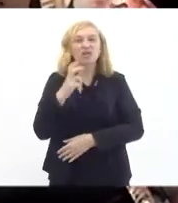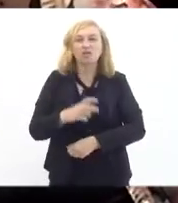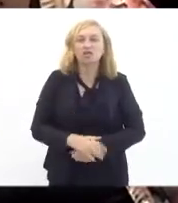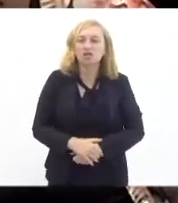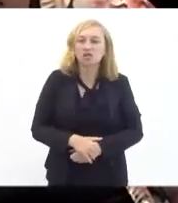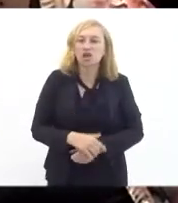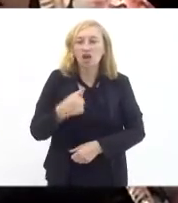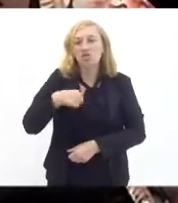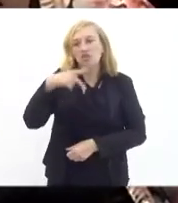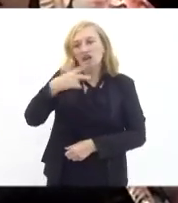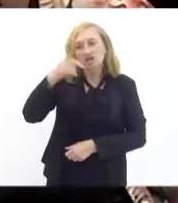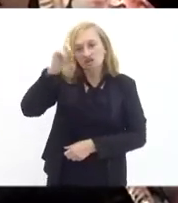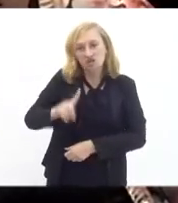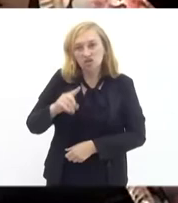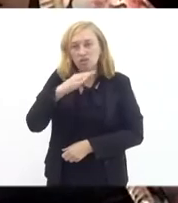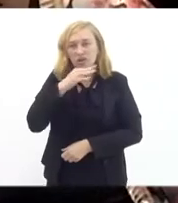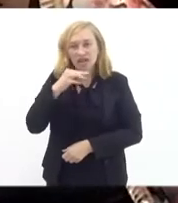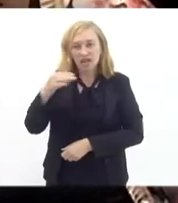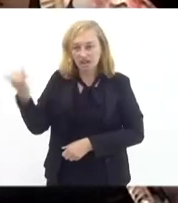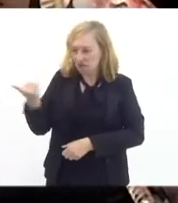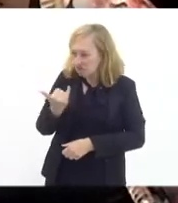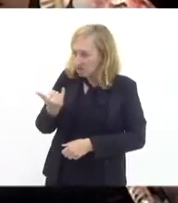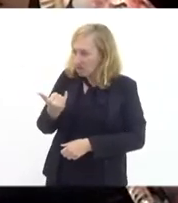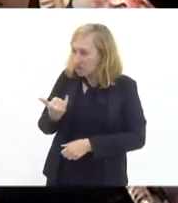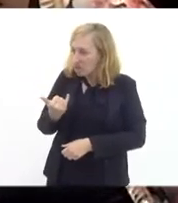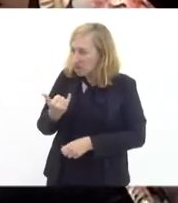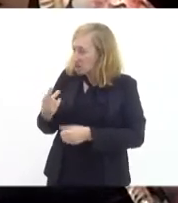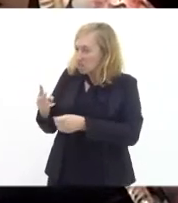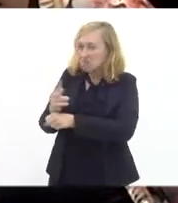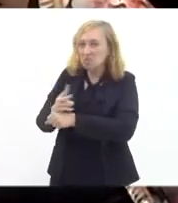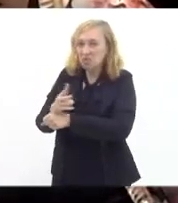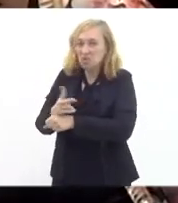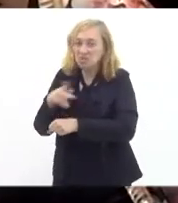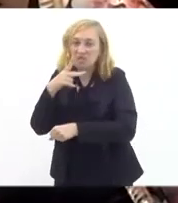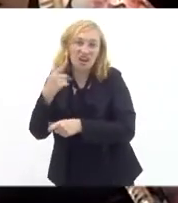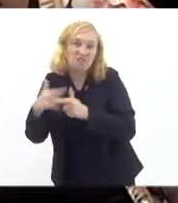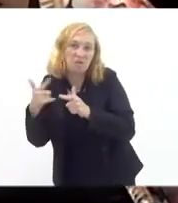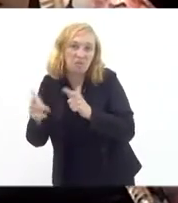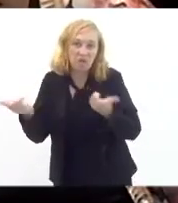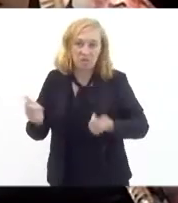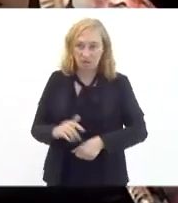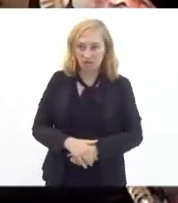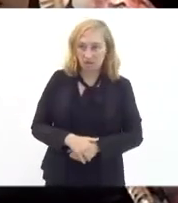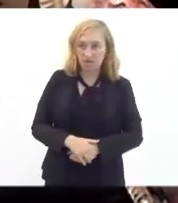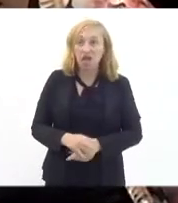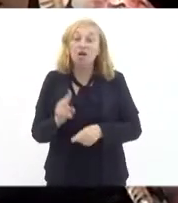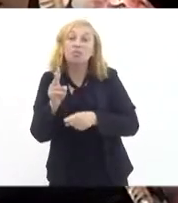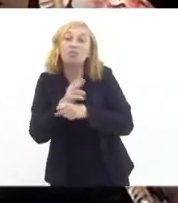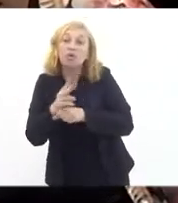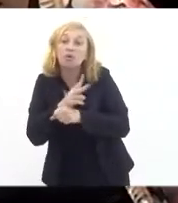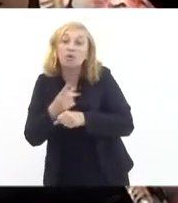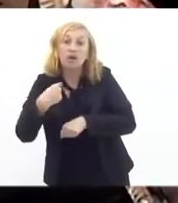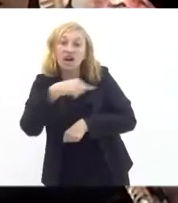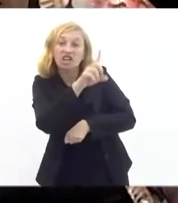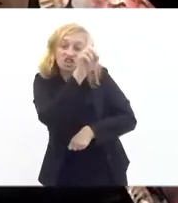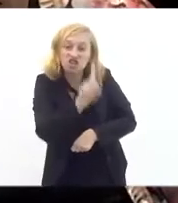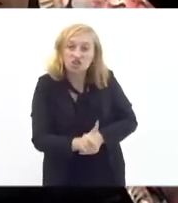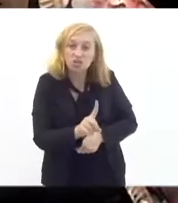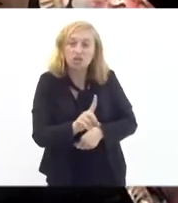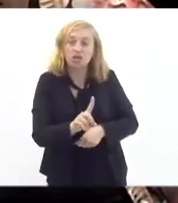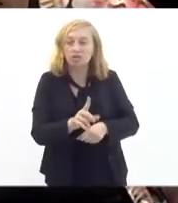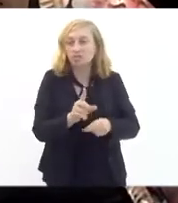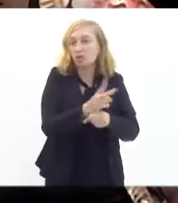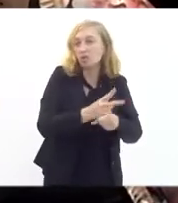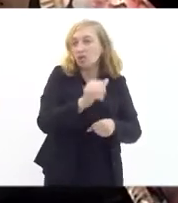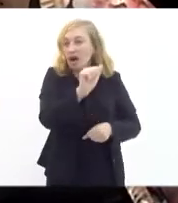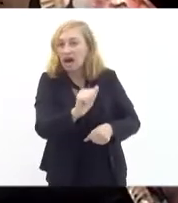falei com o diretor da Mangueira, sabe o que ele me falou? Não me procura para falar os problemas. Procura a diretora, procura não sei o quê. Então